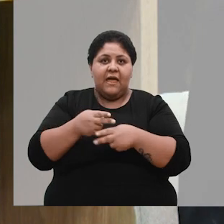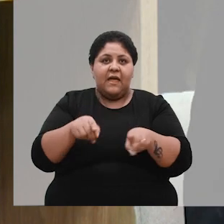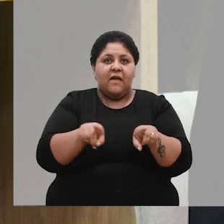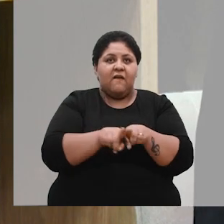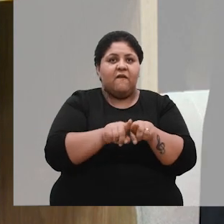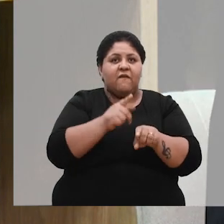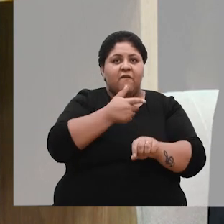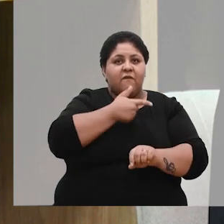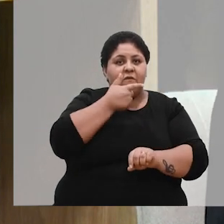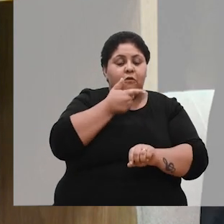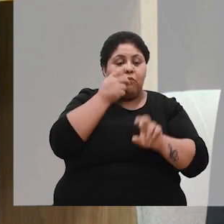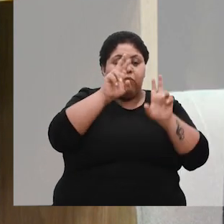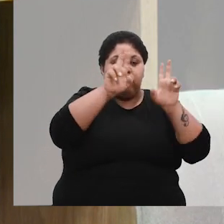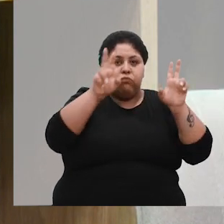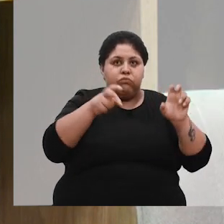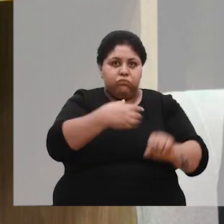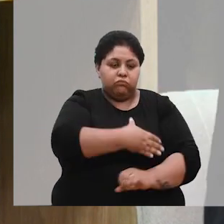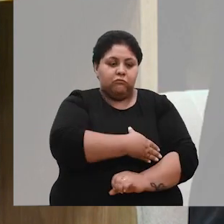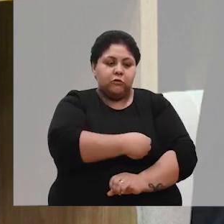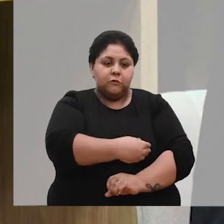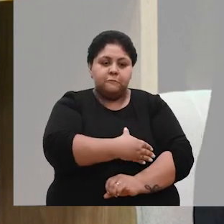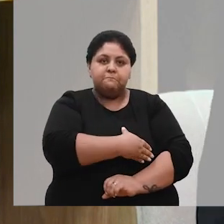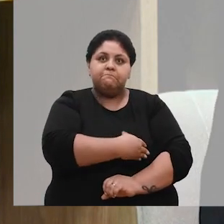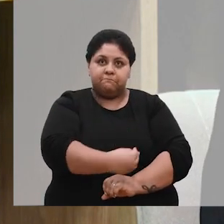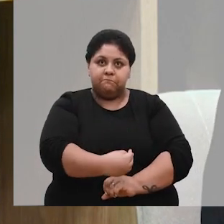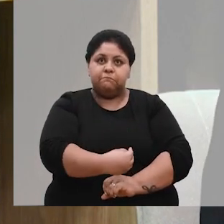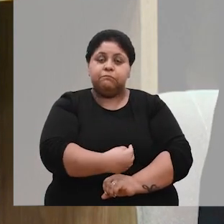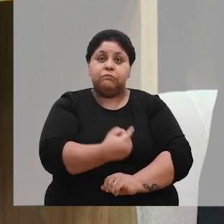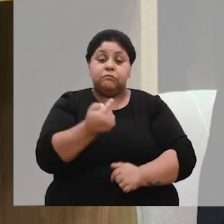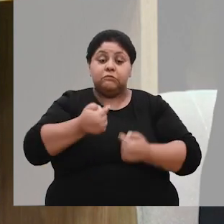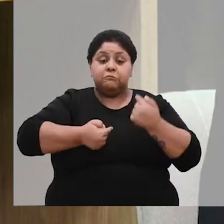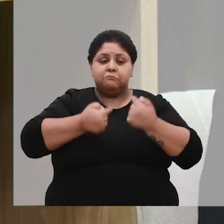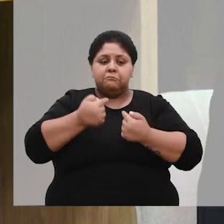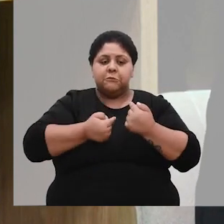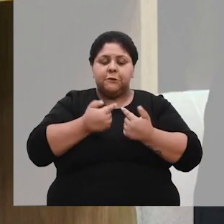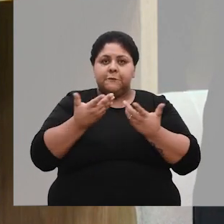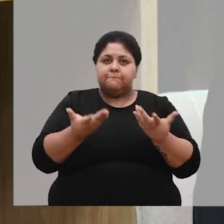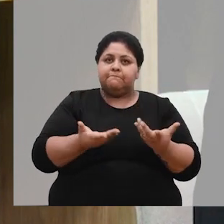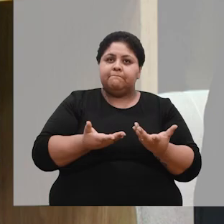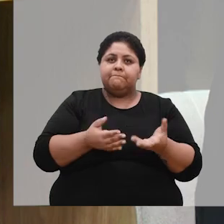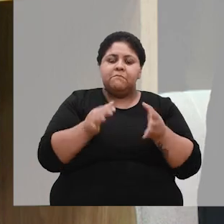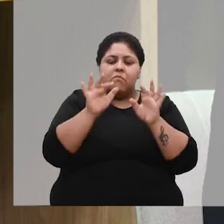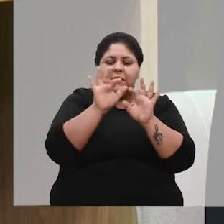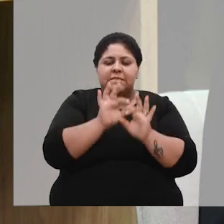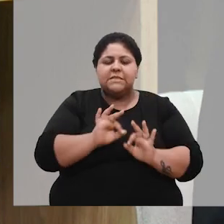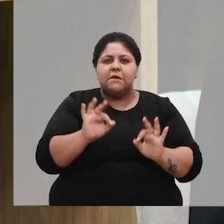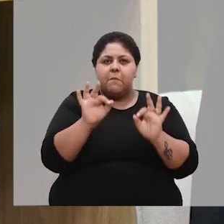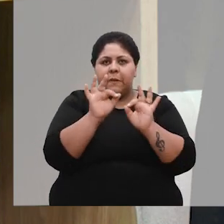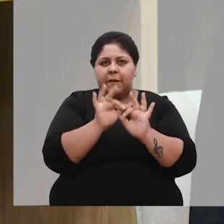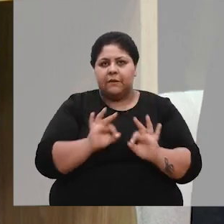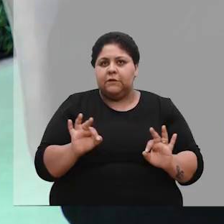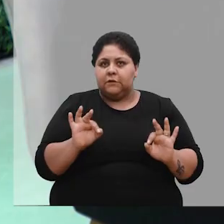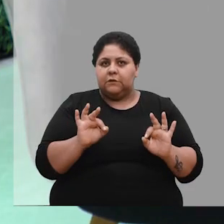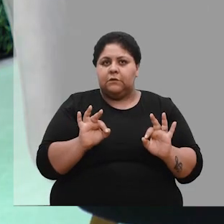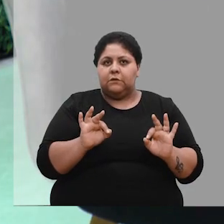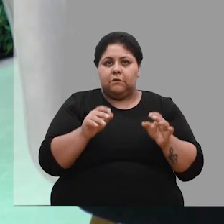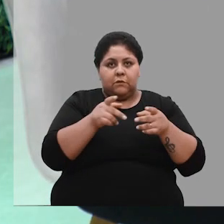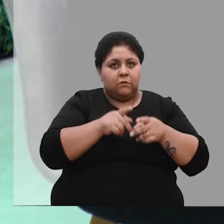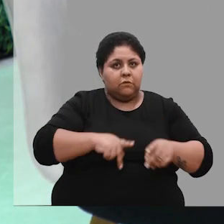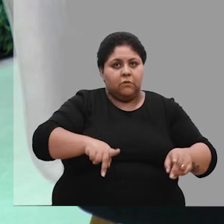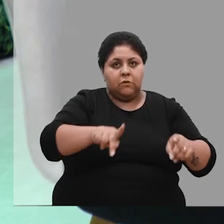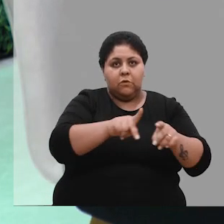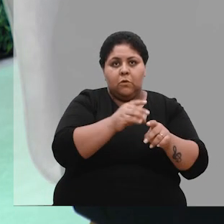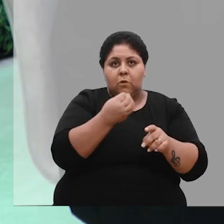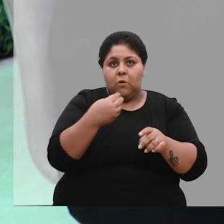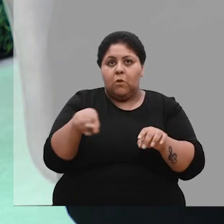episódio e também falar a respeito desse tema, aleitamento materno, que é discutido de uma forma singela,